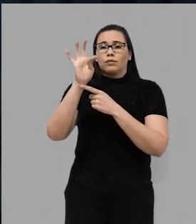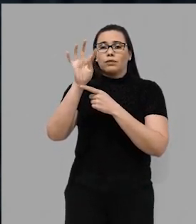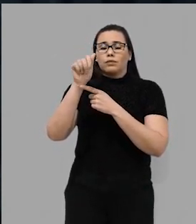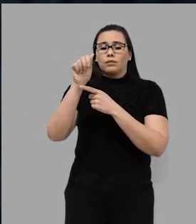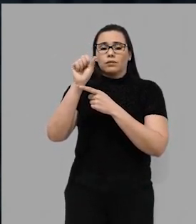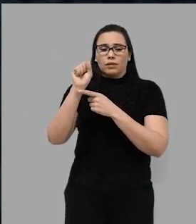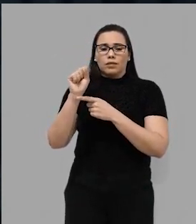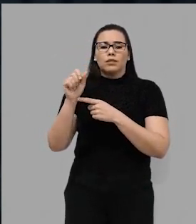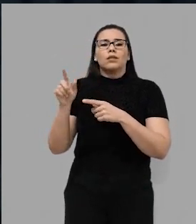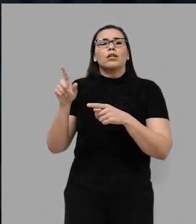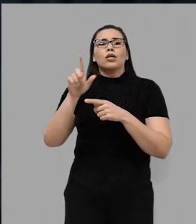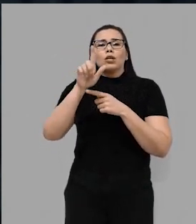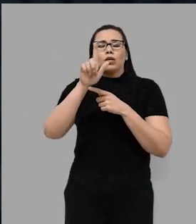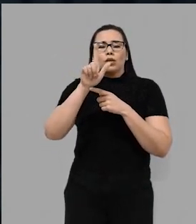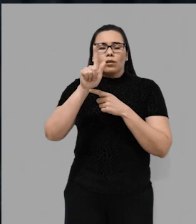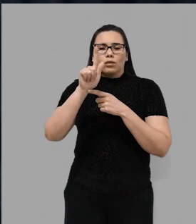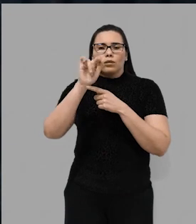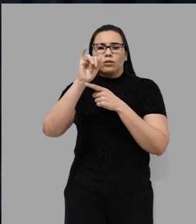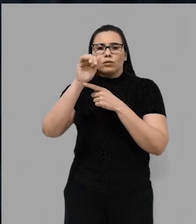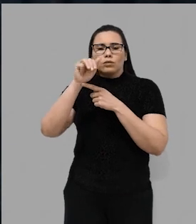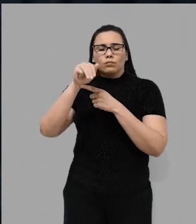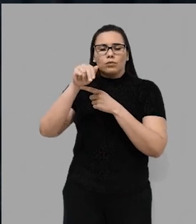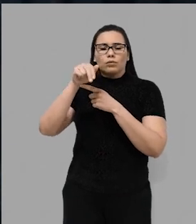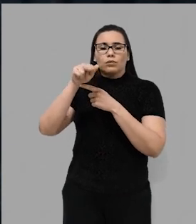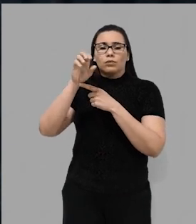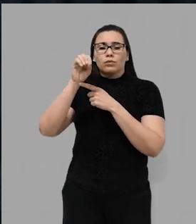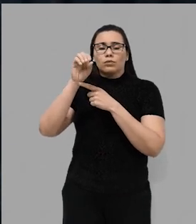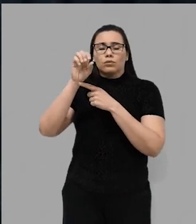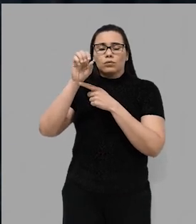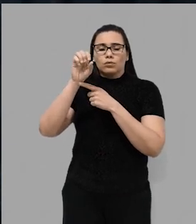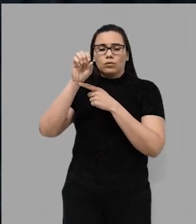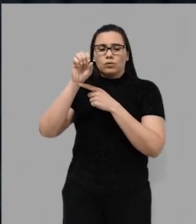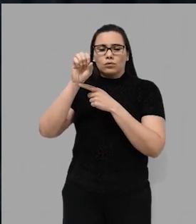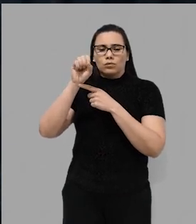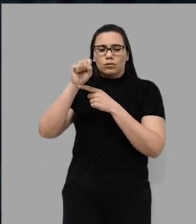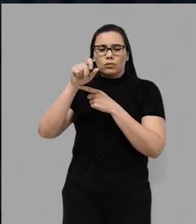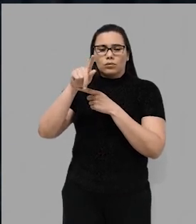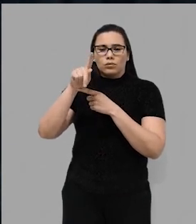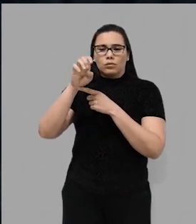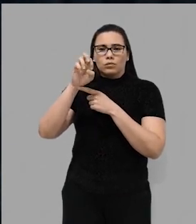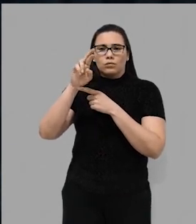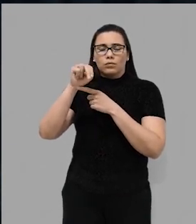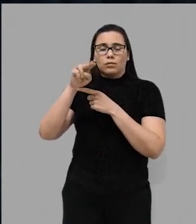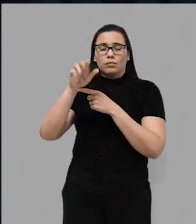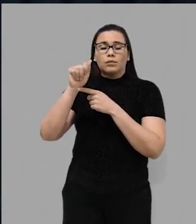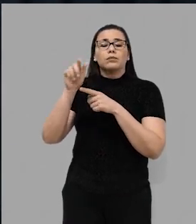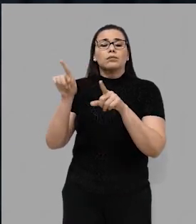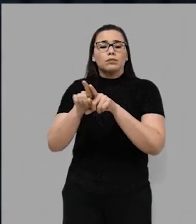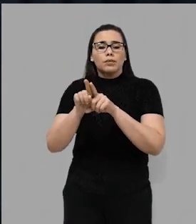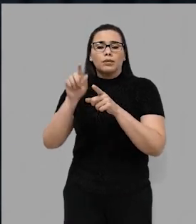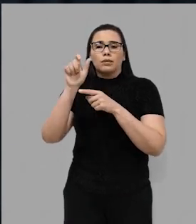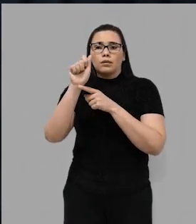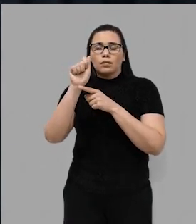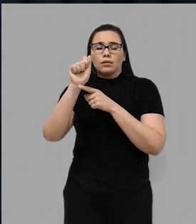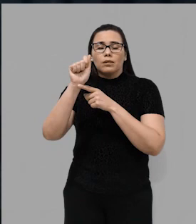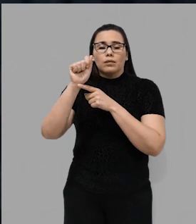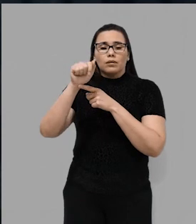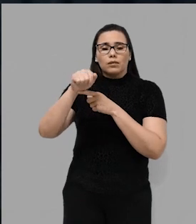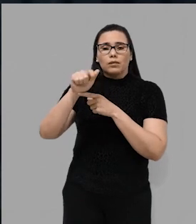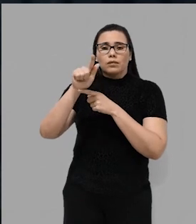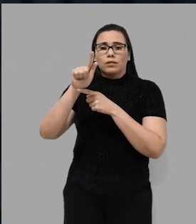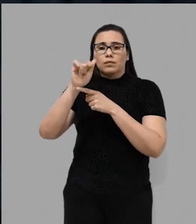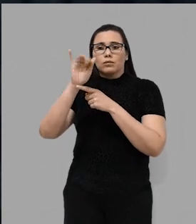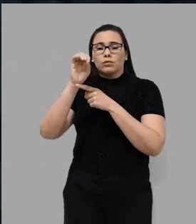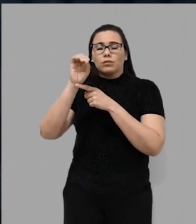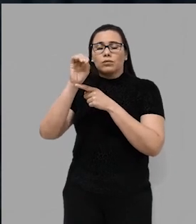angiospermas, porque é uma característica desse ancestral comum que originou esses 3 indivíduos. Aí, quando você